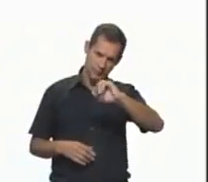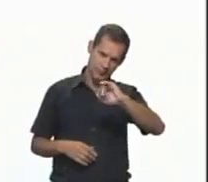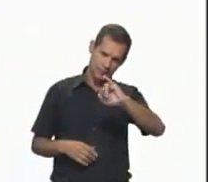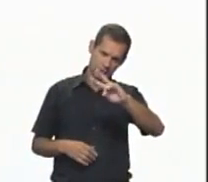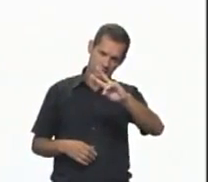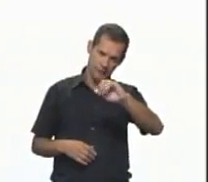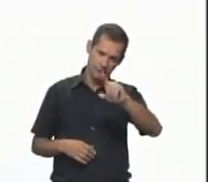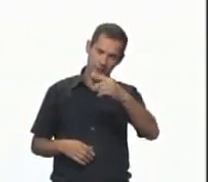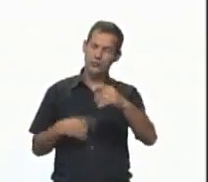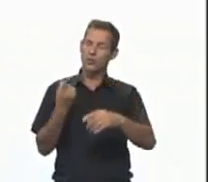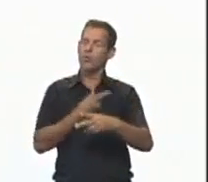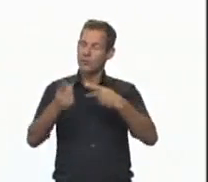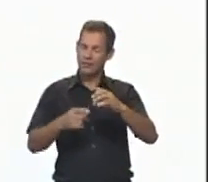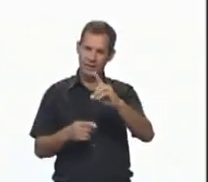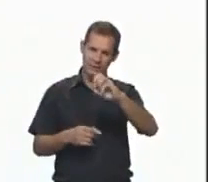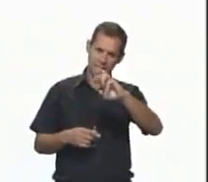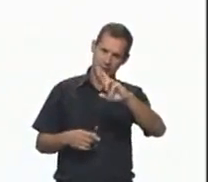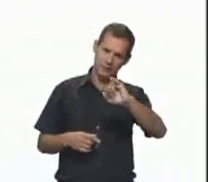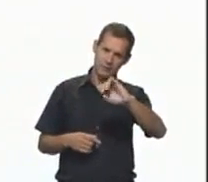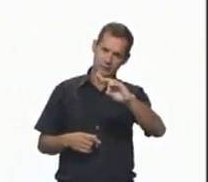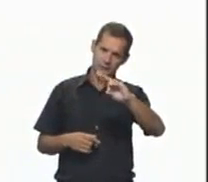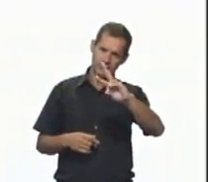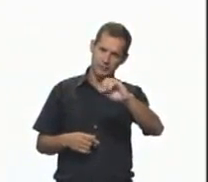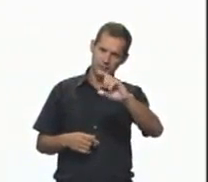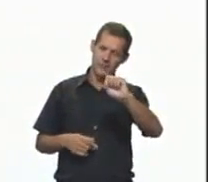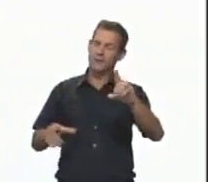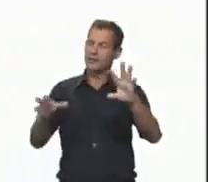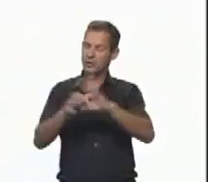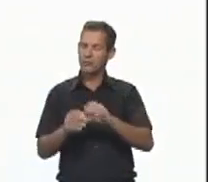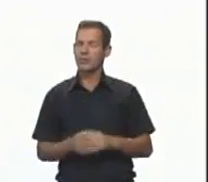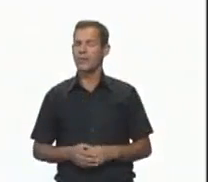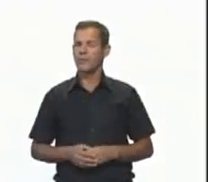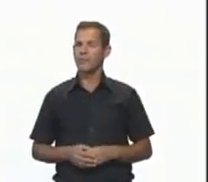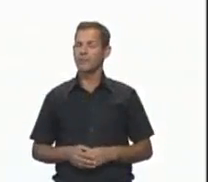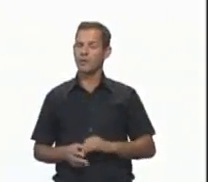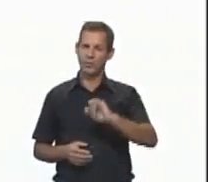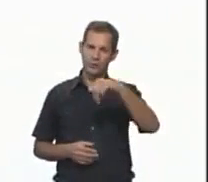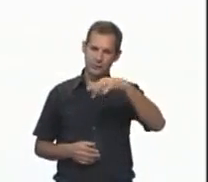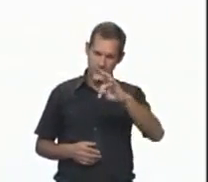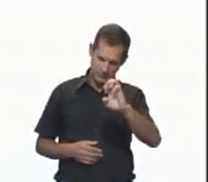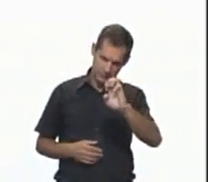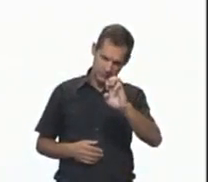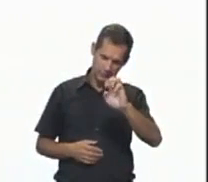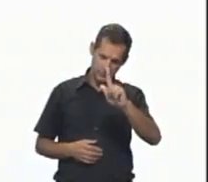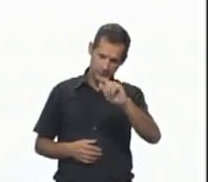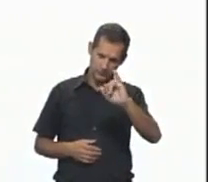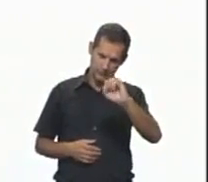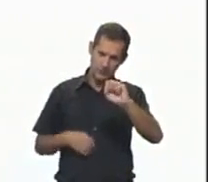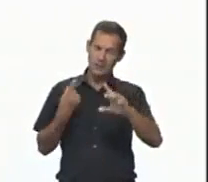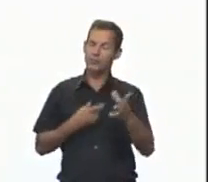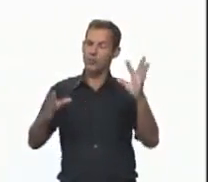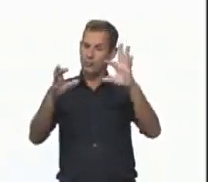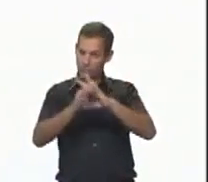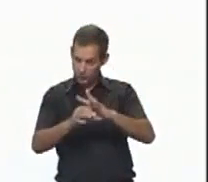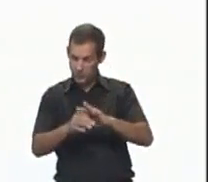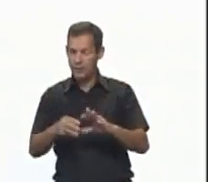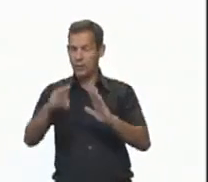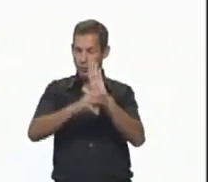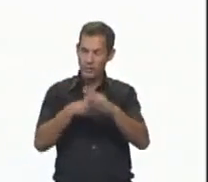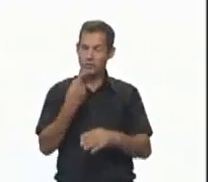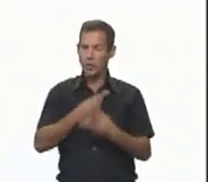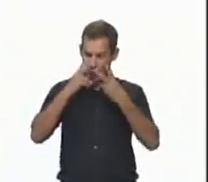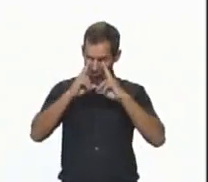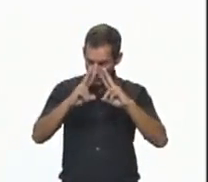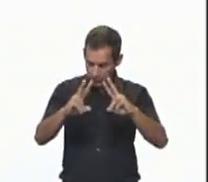nós já falamos, as derivadas elas possuem uma relação com as integrais. Então, quando a gente está integrando, um método da